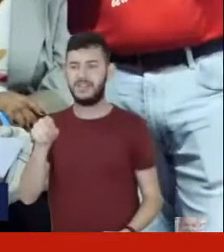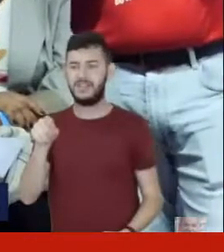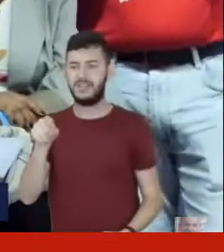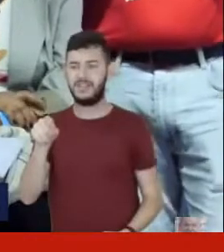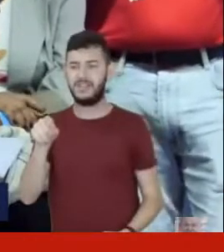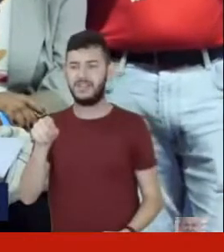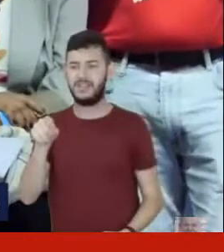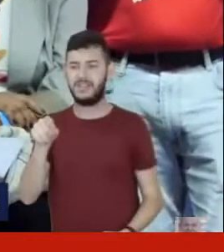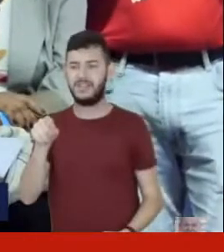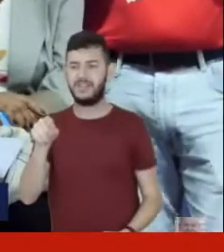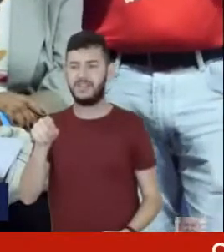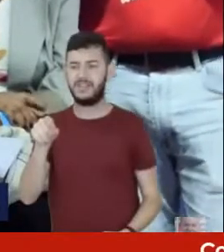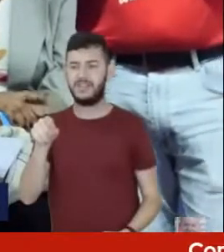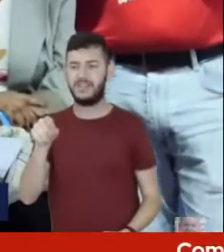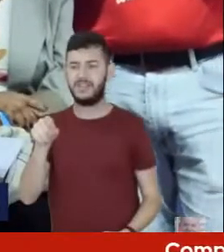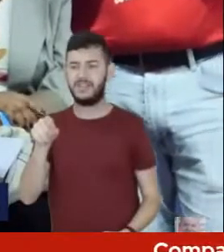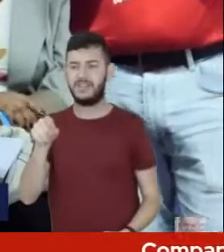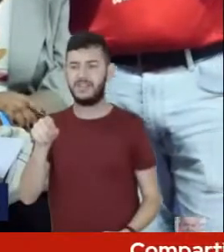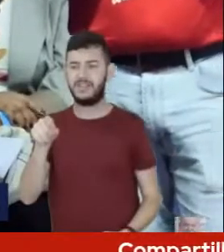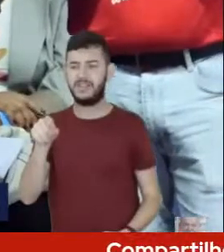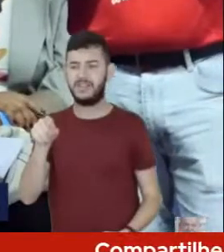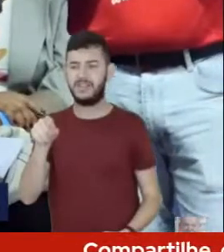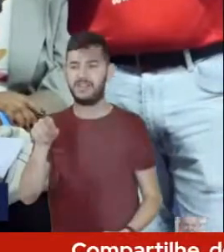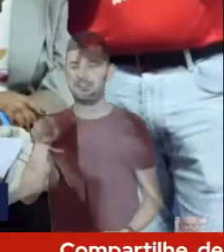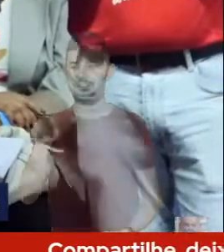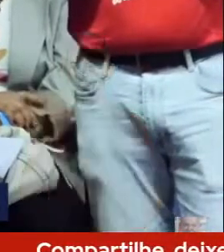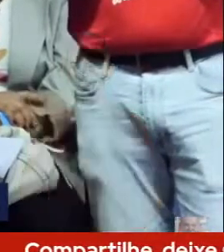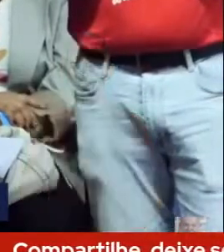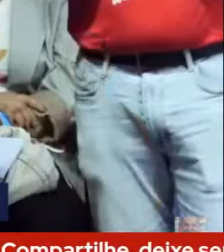Brasil representava na indústria do planeta